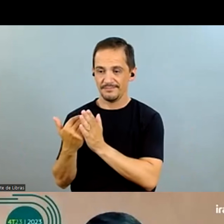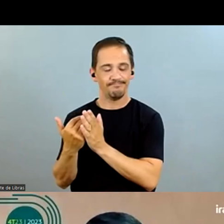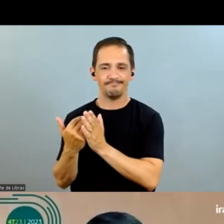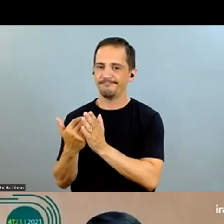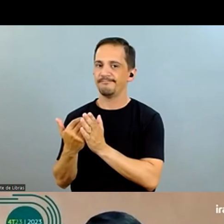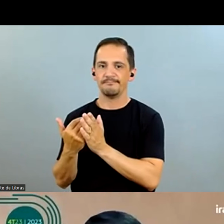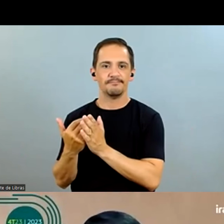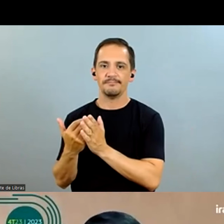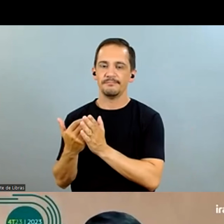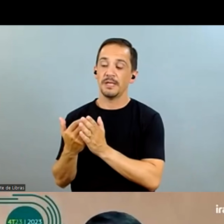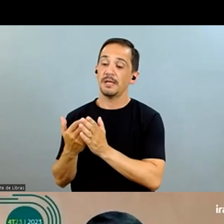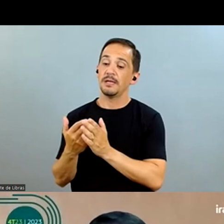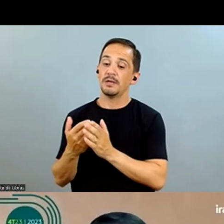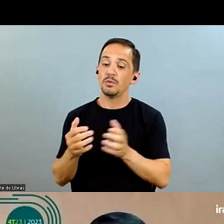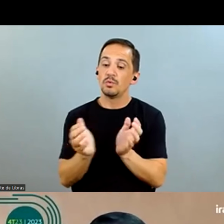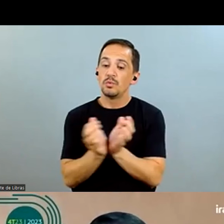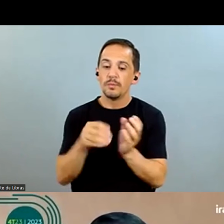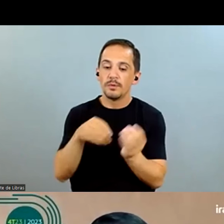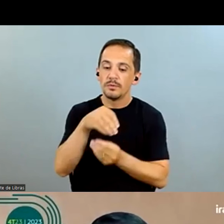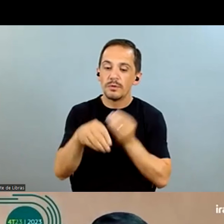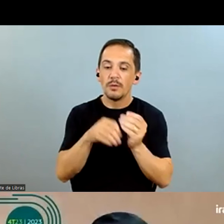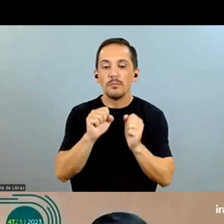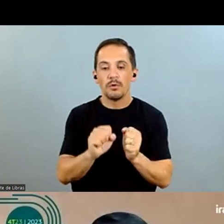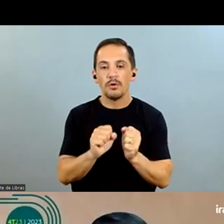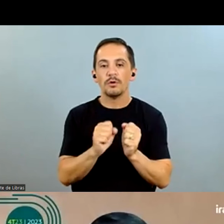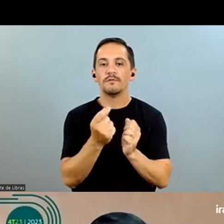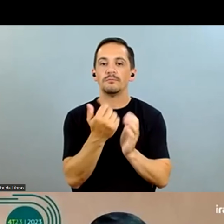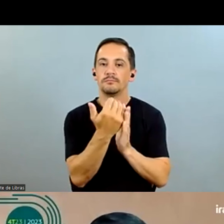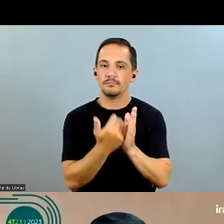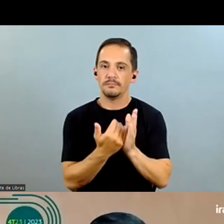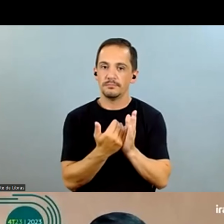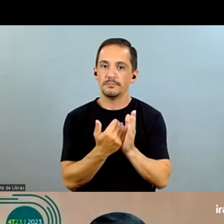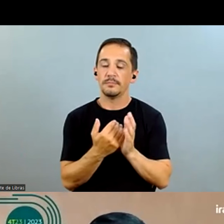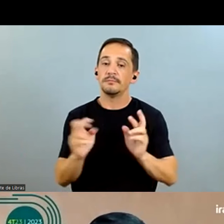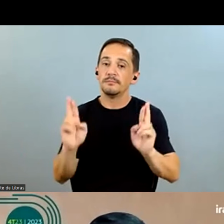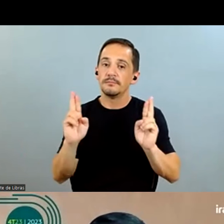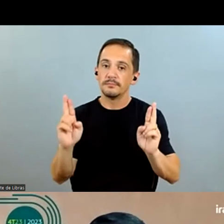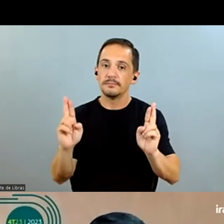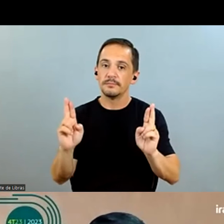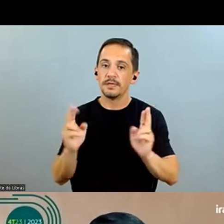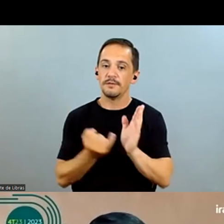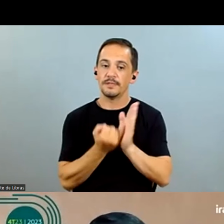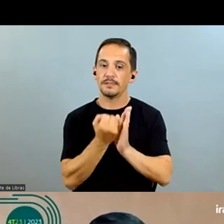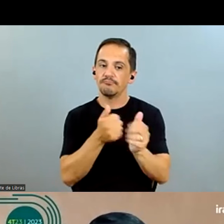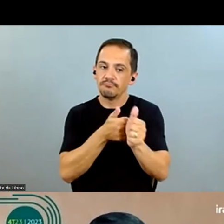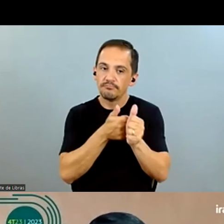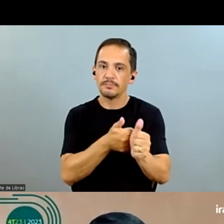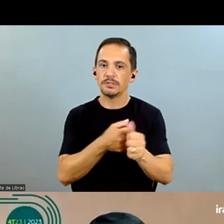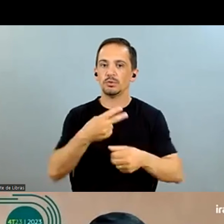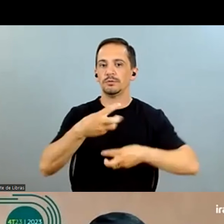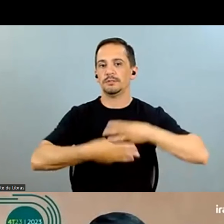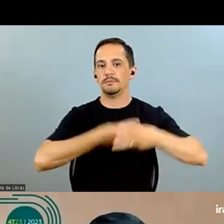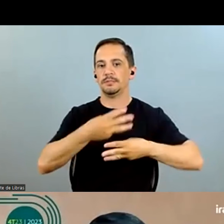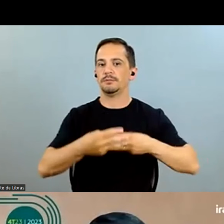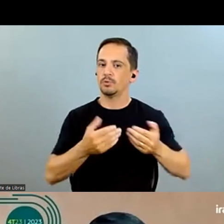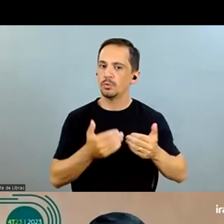aconteça alguma queda no primeiro trimestre mas a expectativa é repor inflação já a partir do segundo trimestre e também